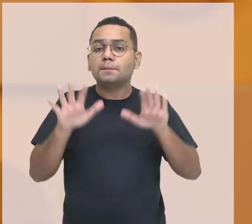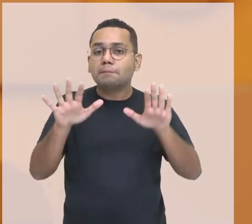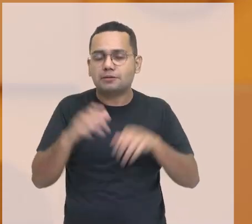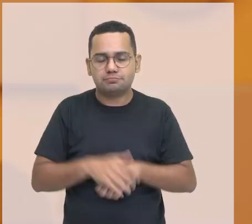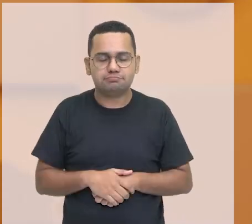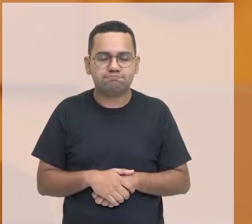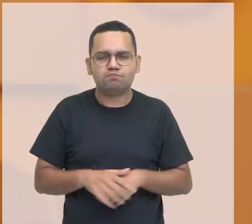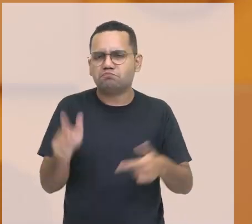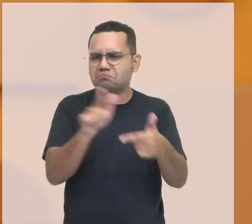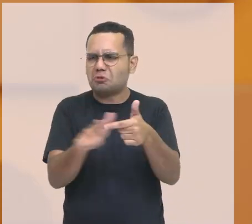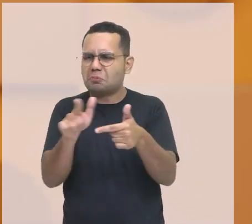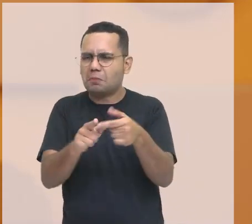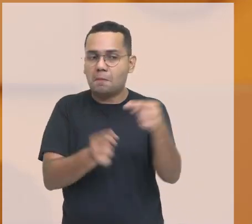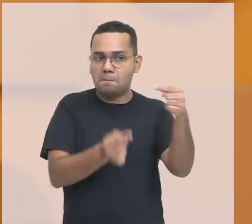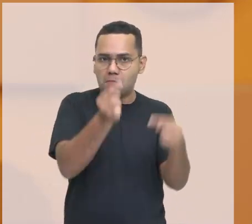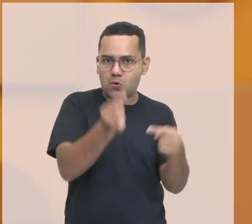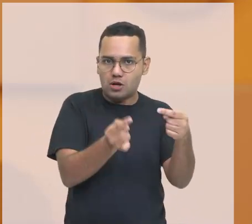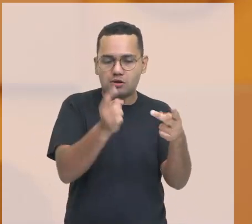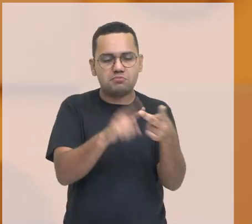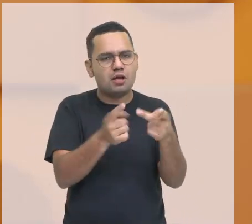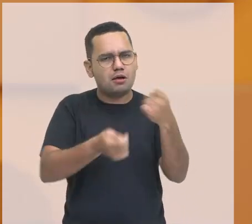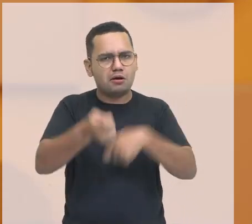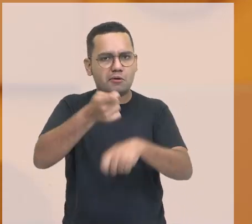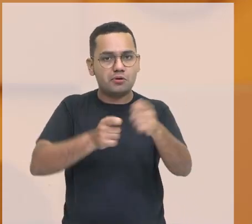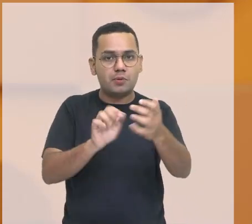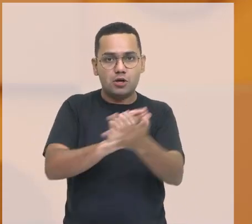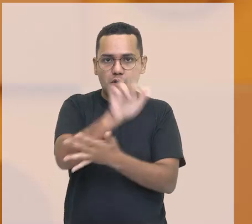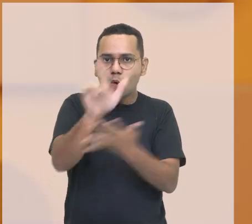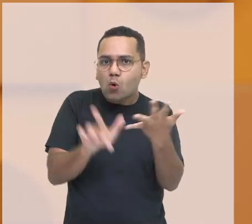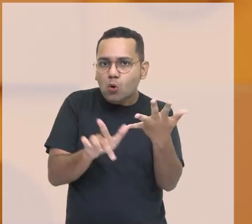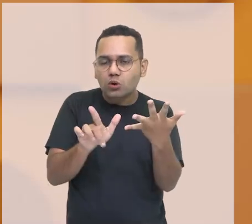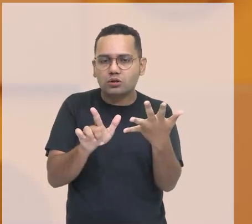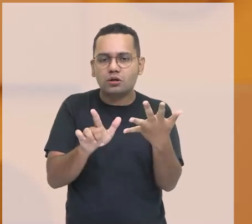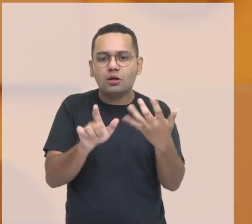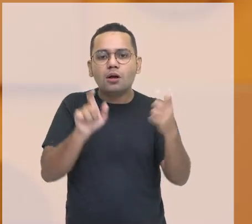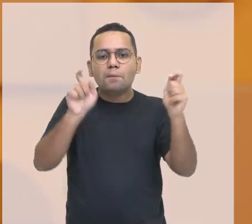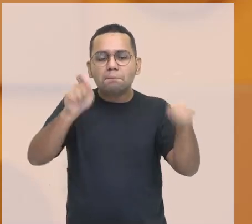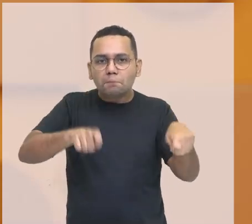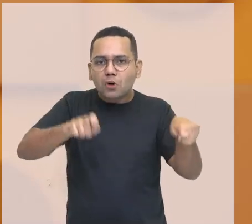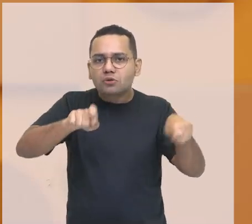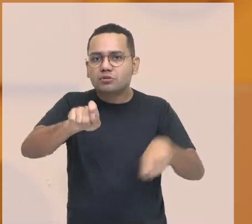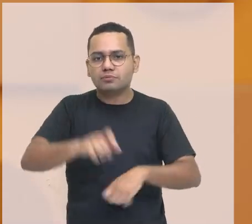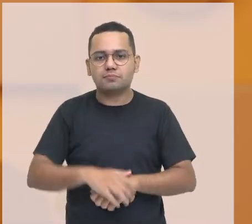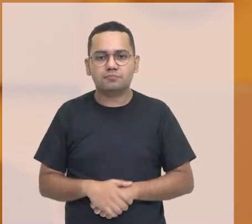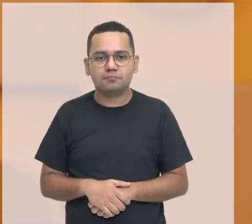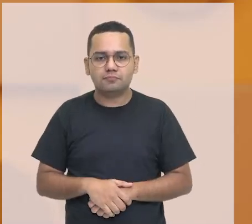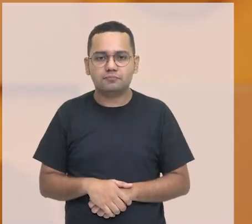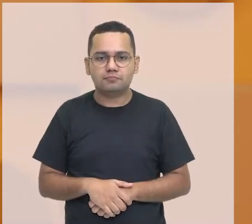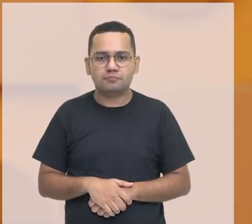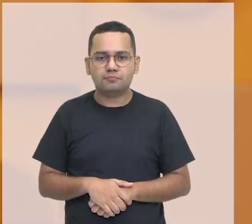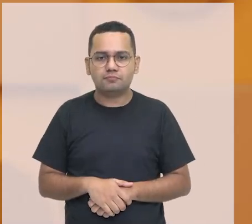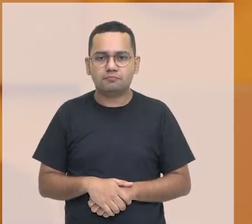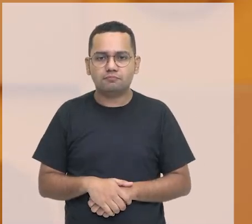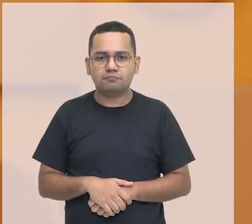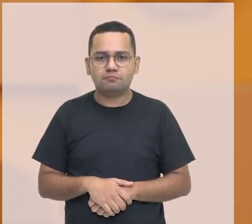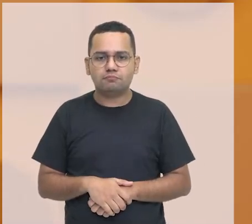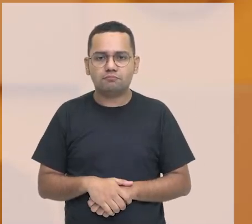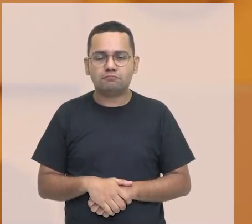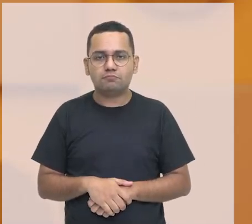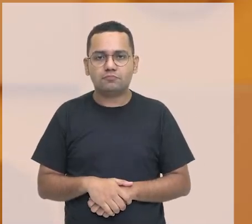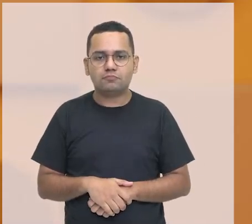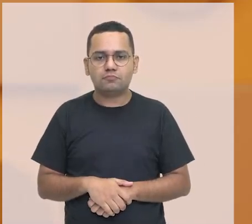e moral, ela ocasiona, ela dá subsídios para o surgimento de uma pessoa